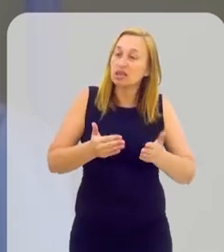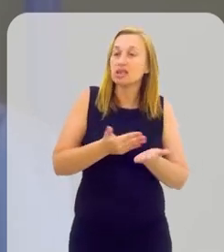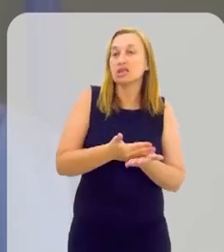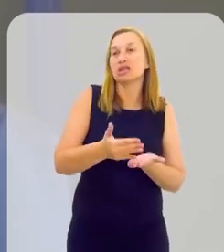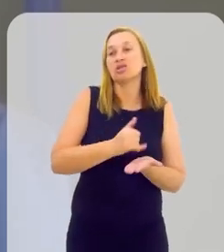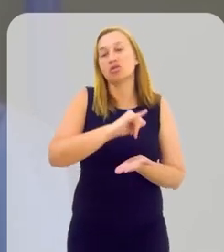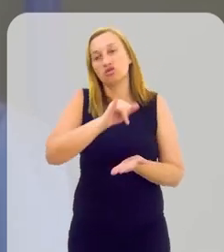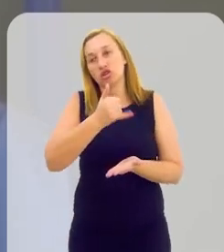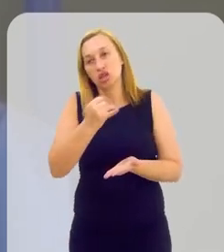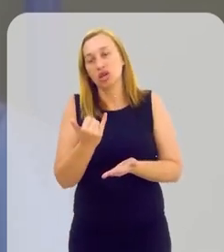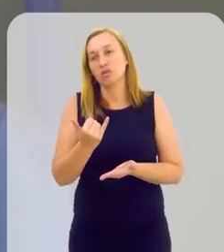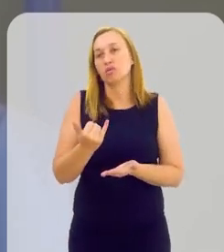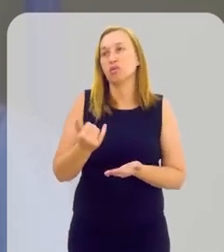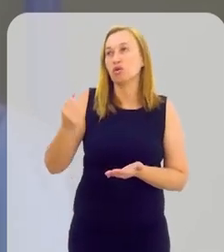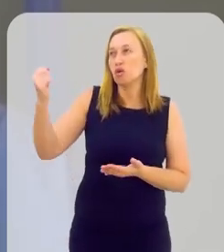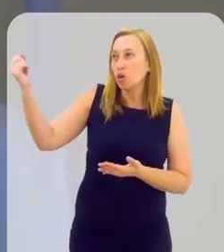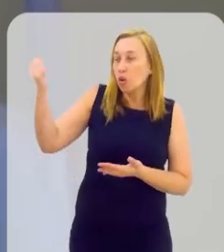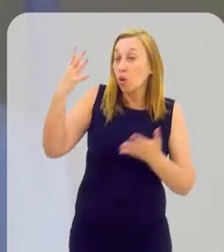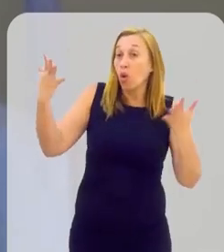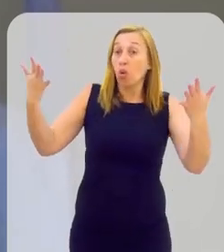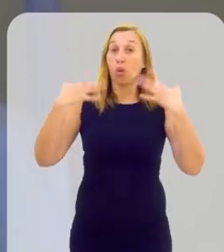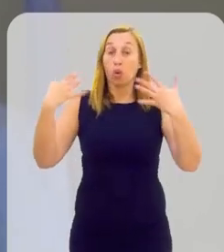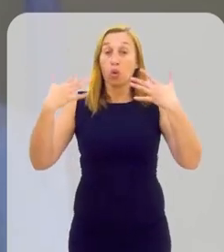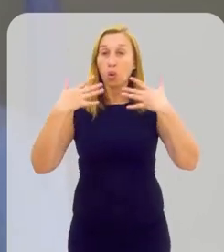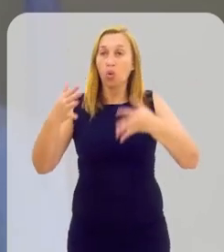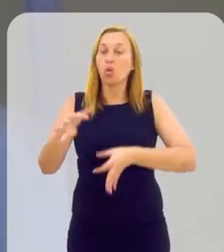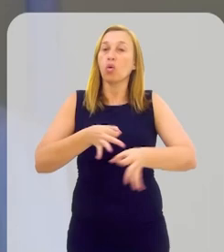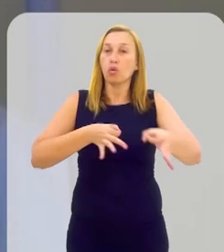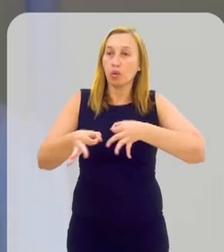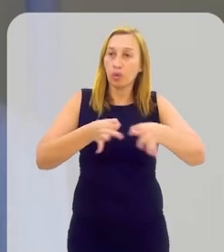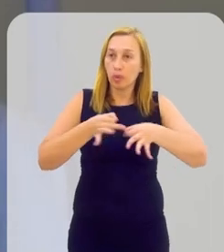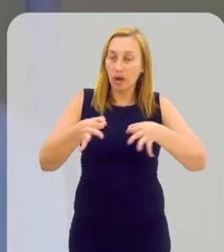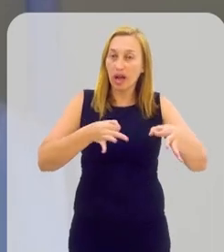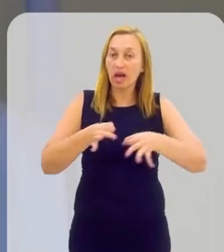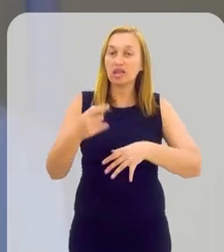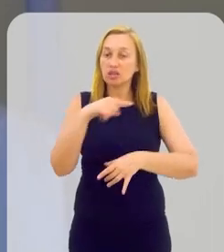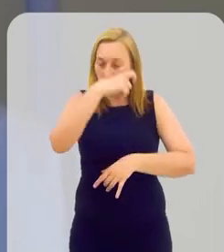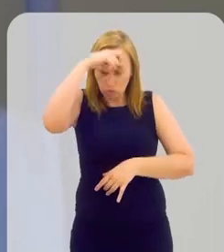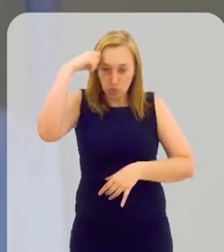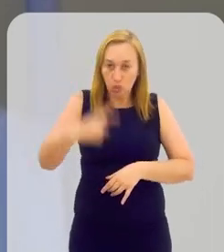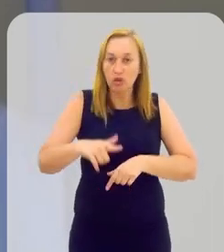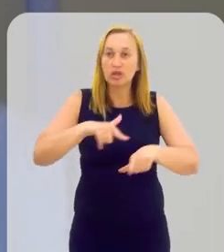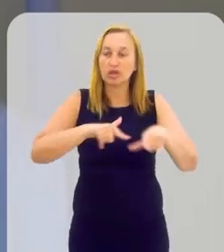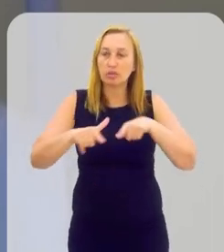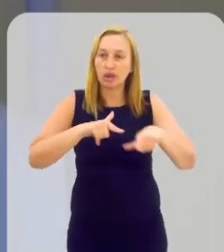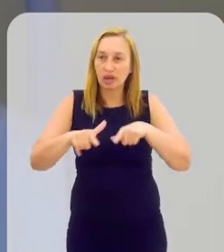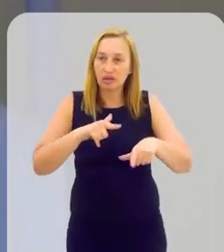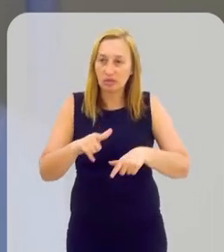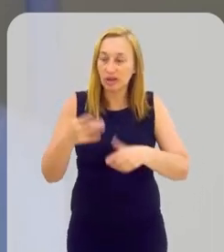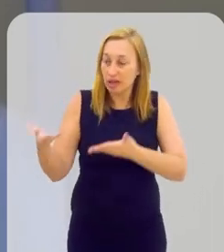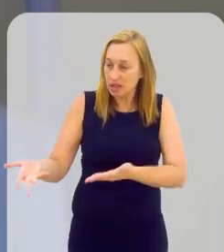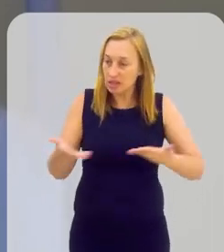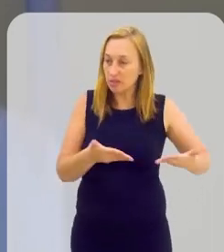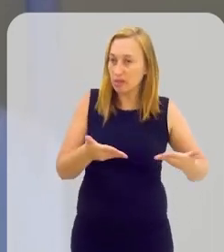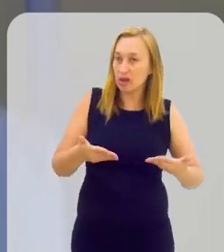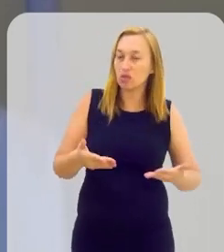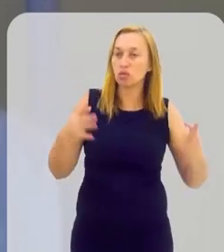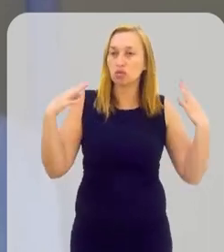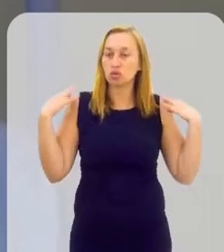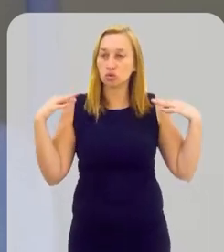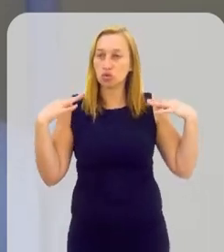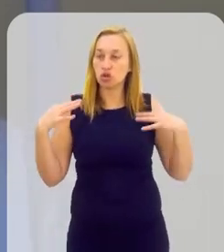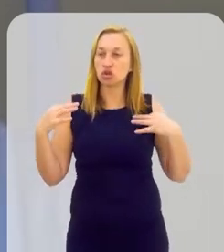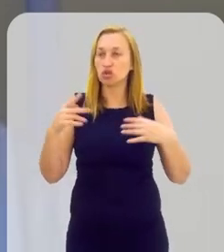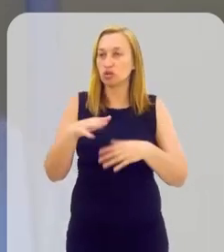janeiro, verão, nós vamos ter que se preparar, e estamos trabalhando nisso, para receber os turistas estrangeiros. A gente deve ter